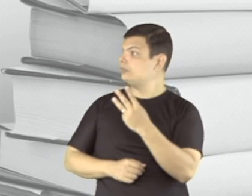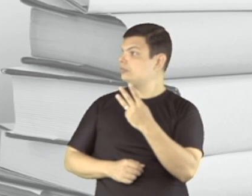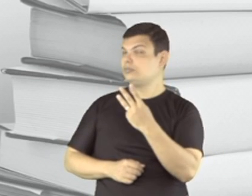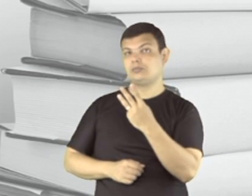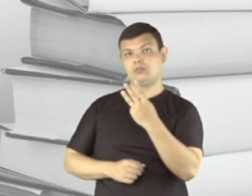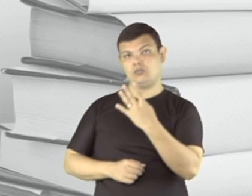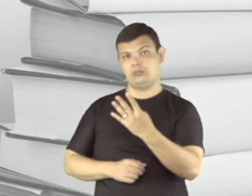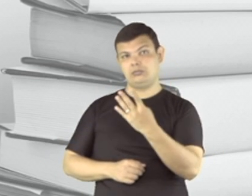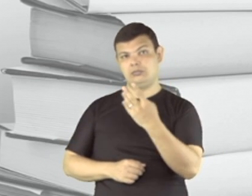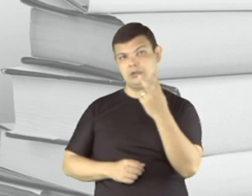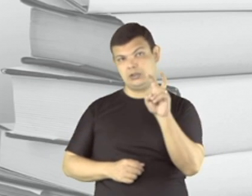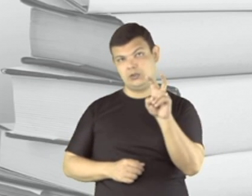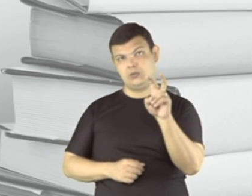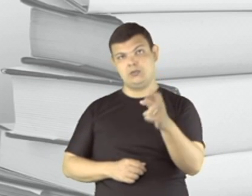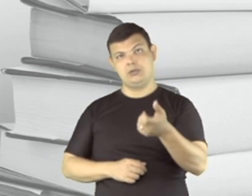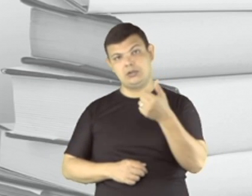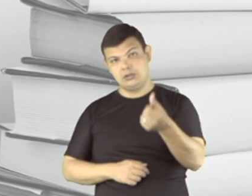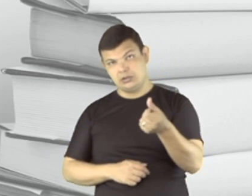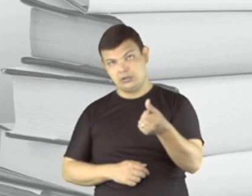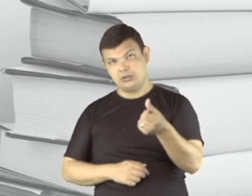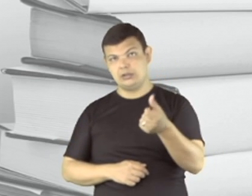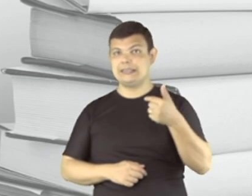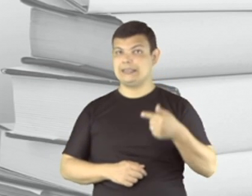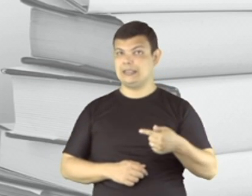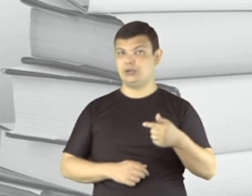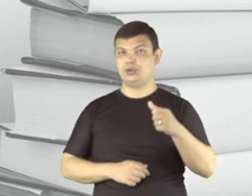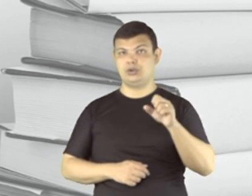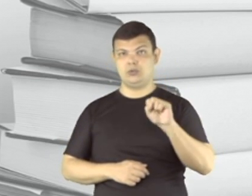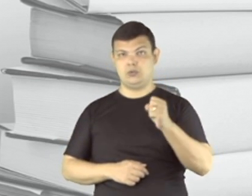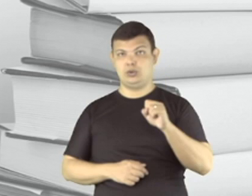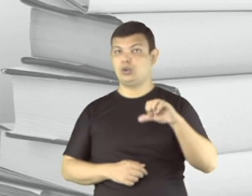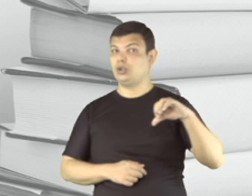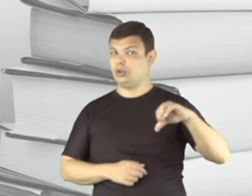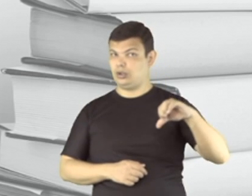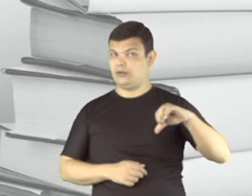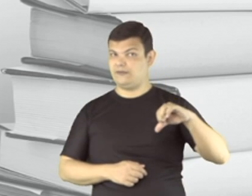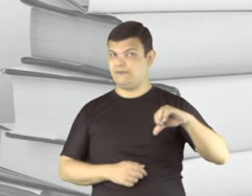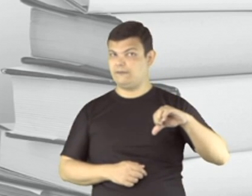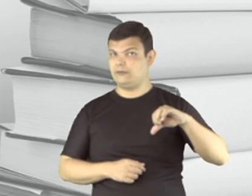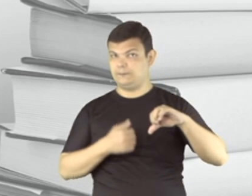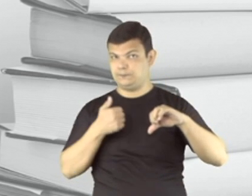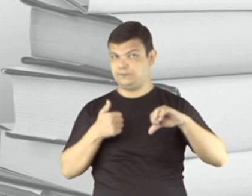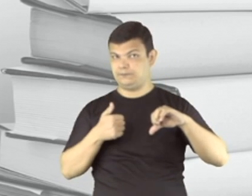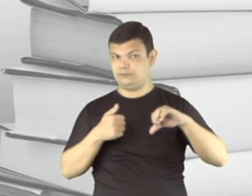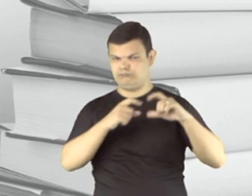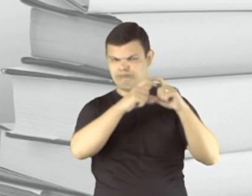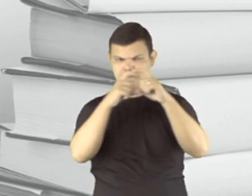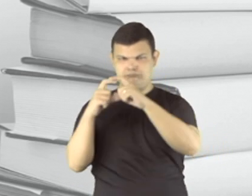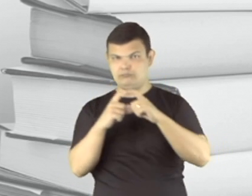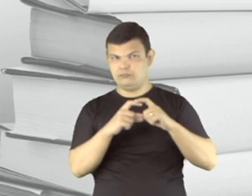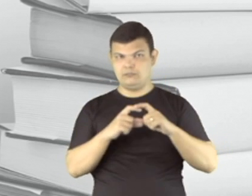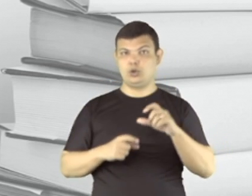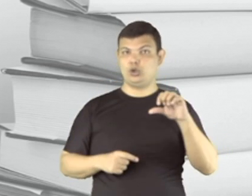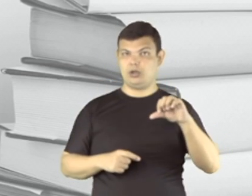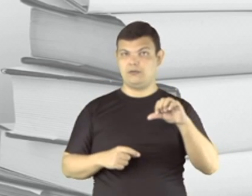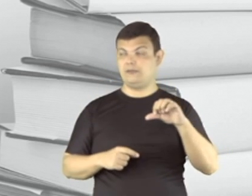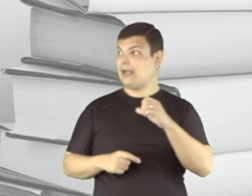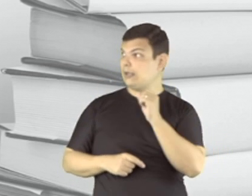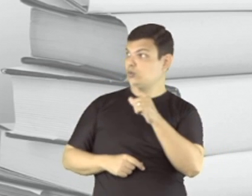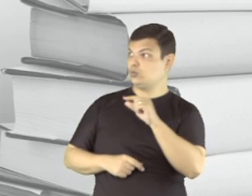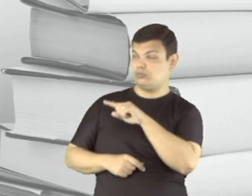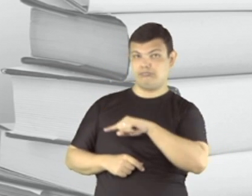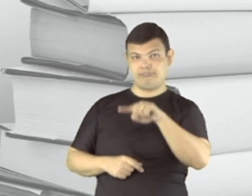2, 3, 4, 5, 6, 7, 8, 9 quadrados. 9